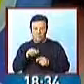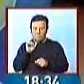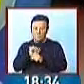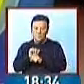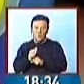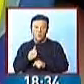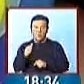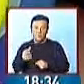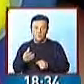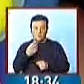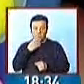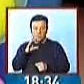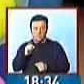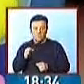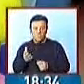nosso copo?